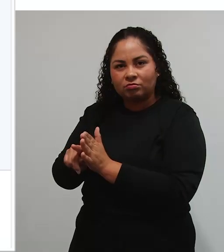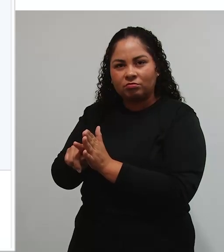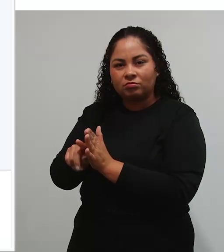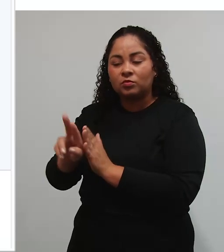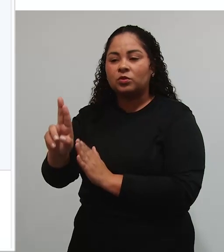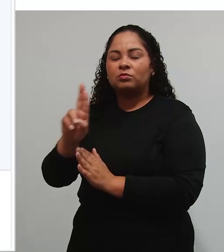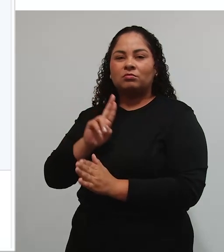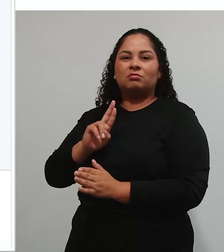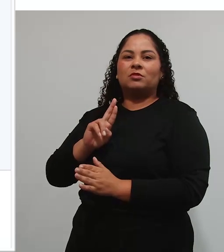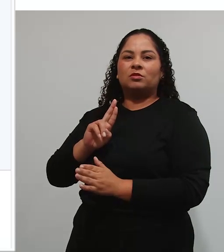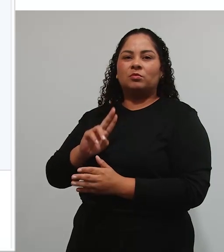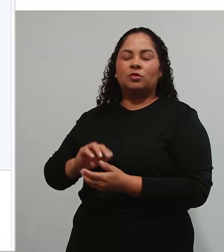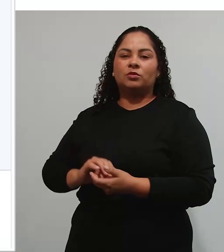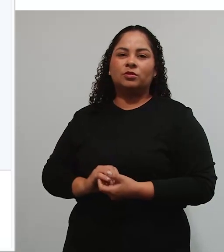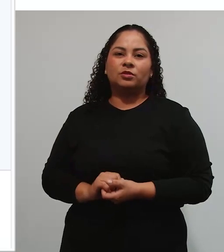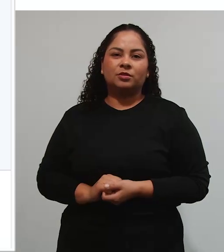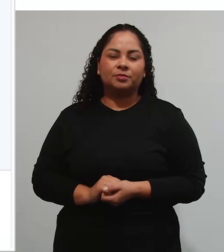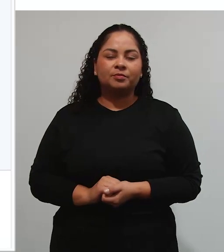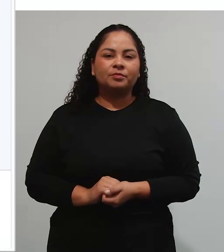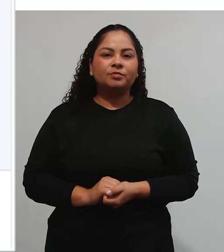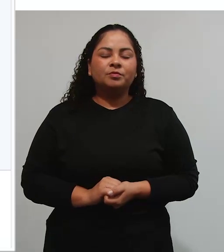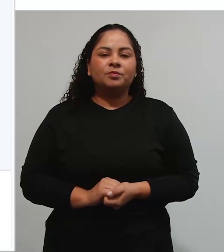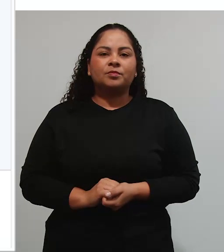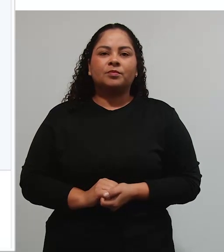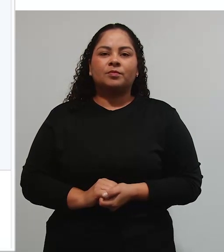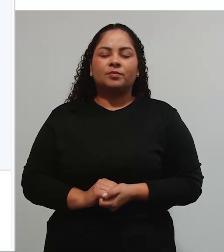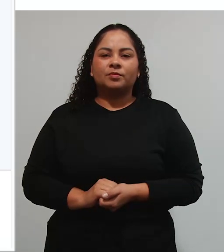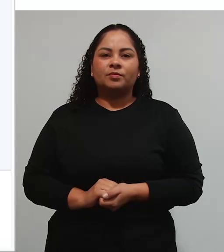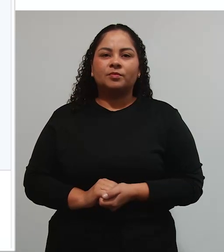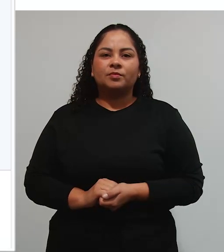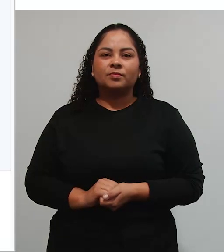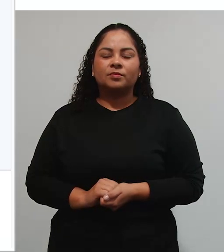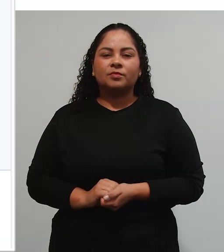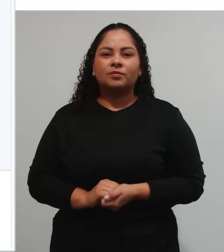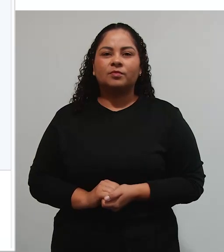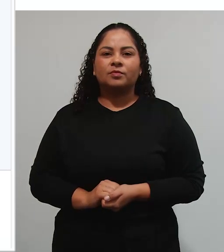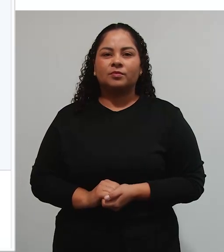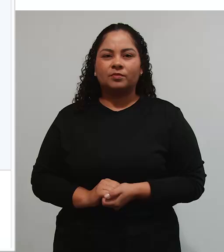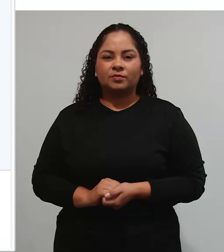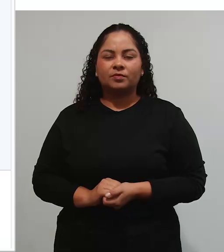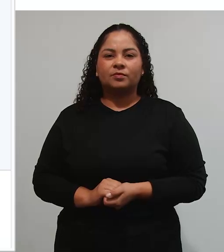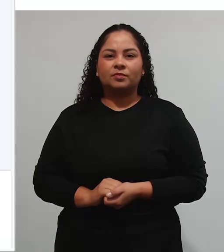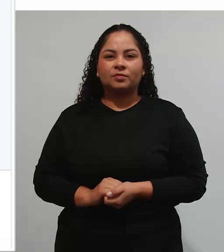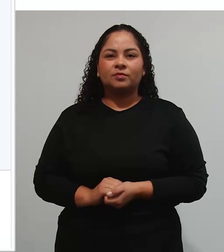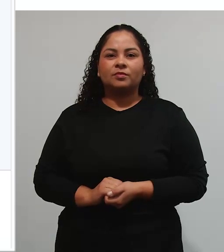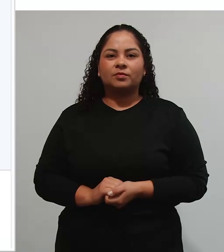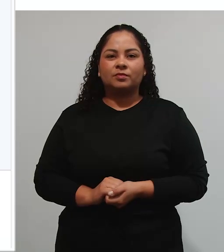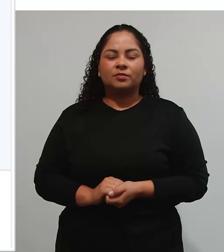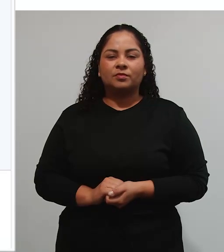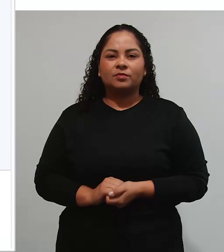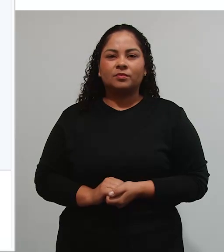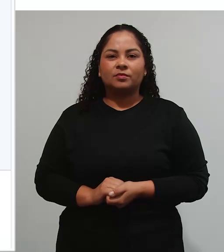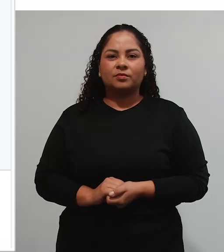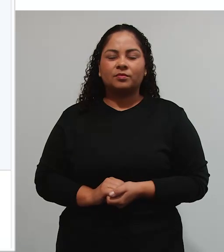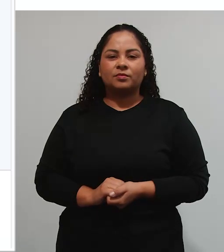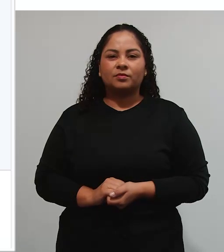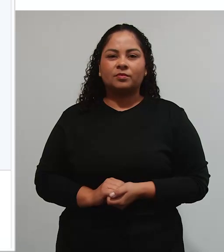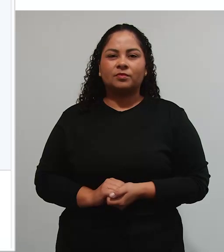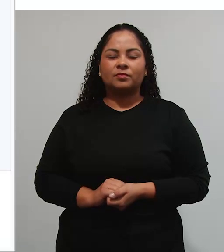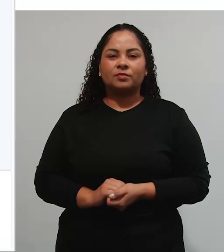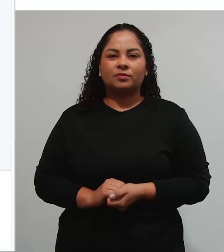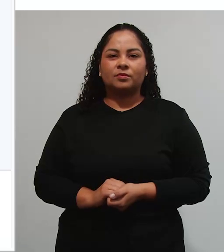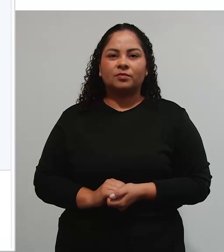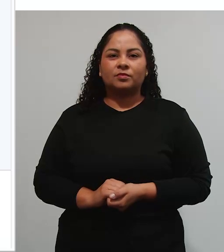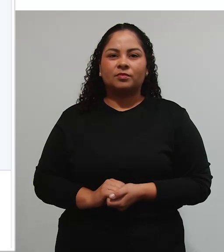a partir disso, imprimir significado a essa experiência, para essa experiência e para a nossa experiência de